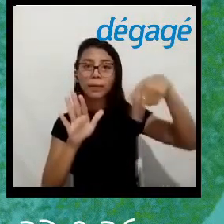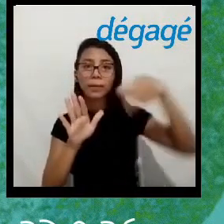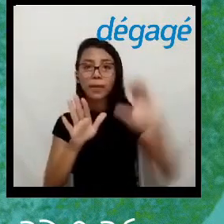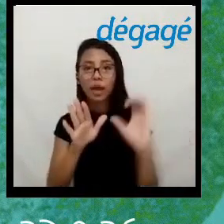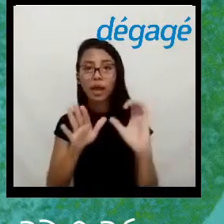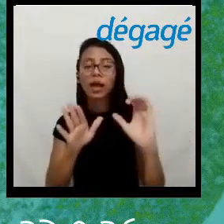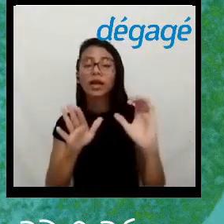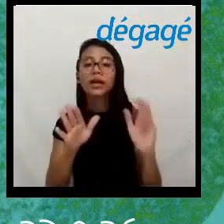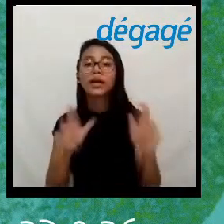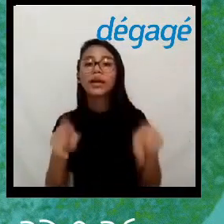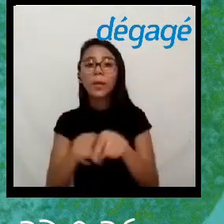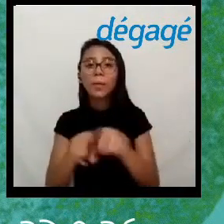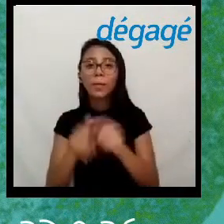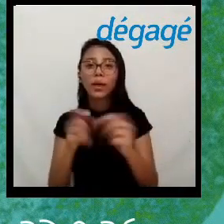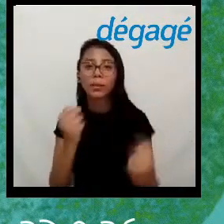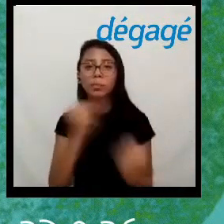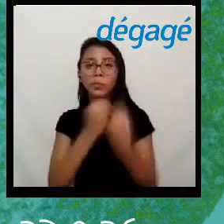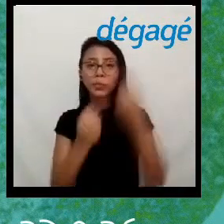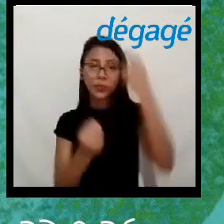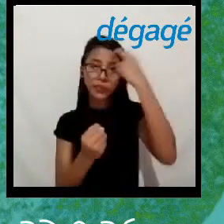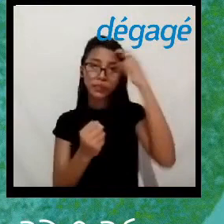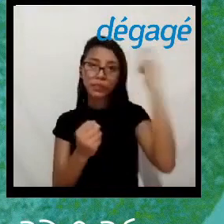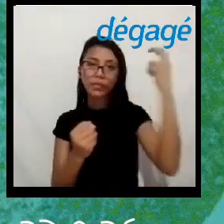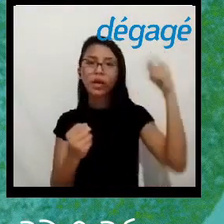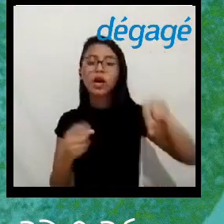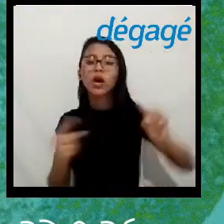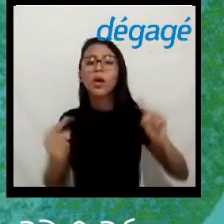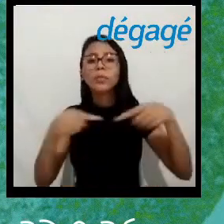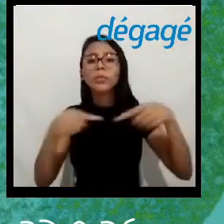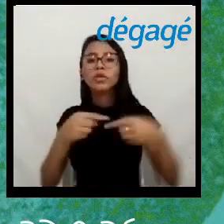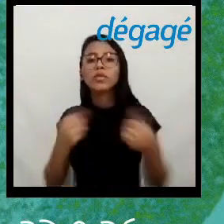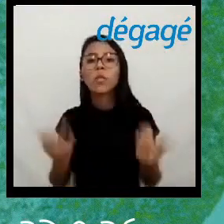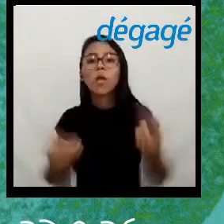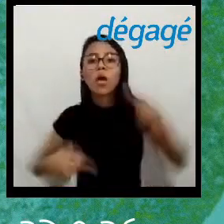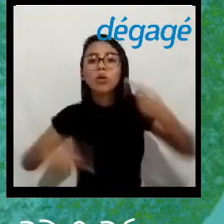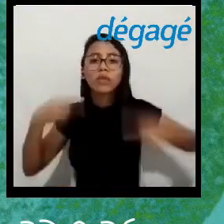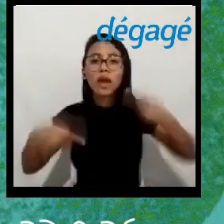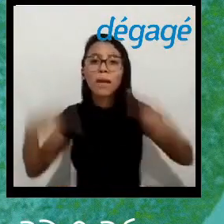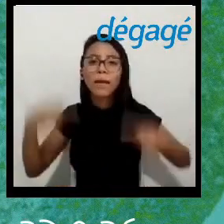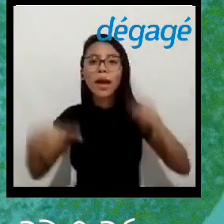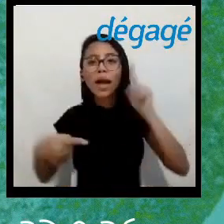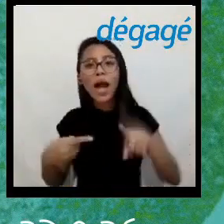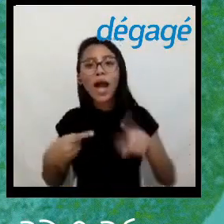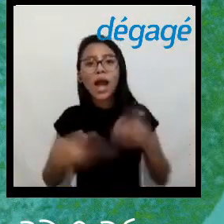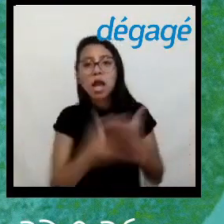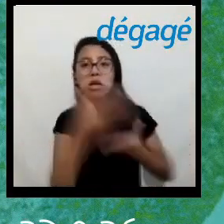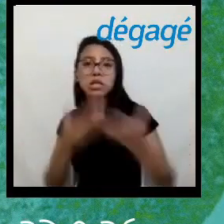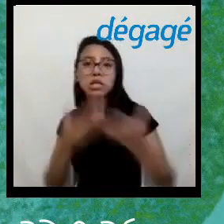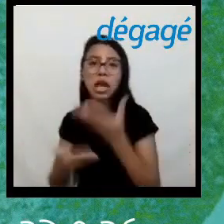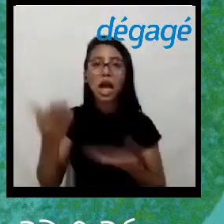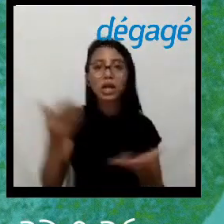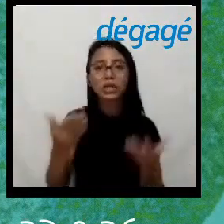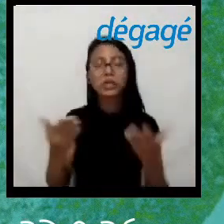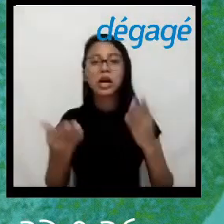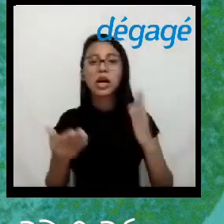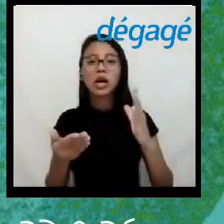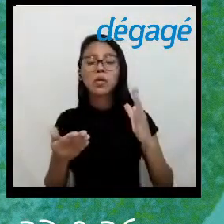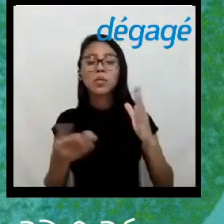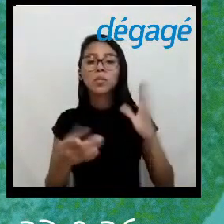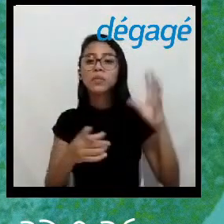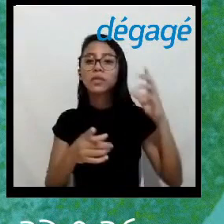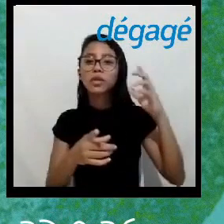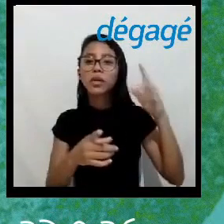dos debates é contribuir com a formação e troca de experiências entre artistas e profissionais que